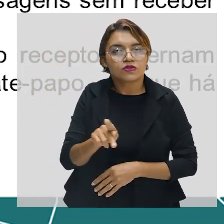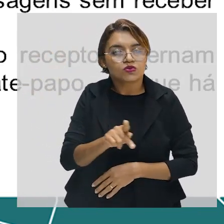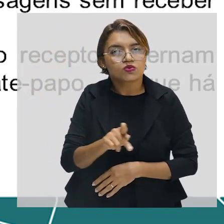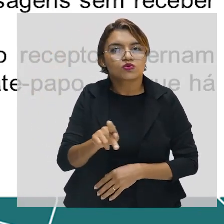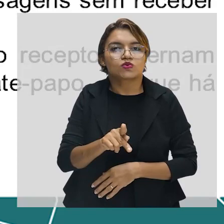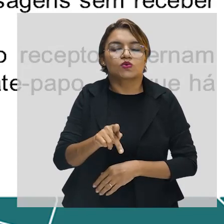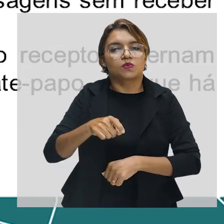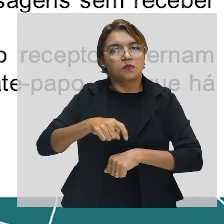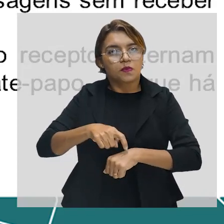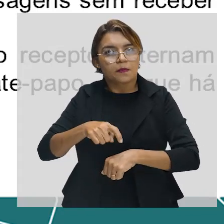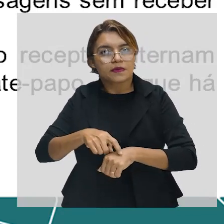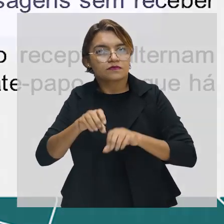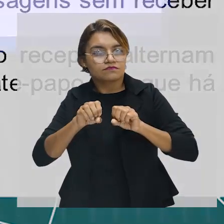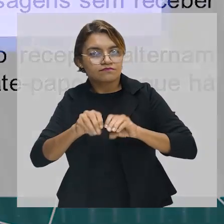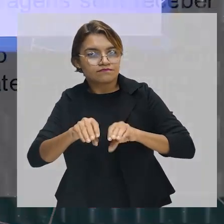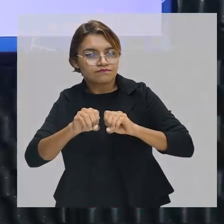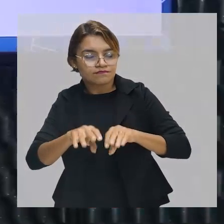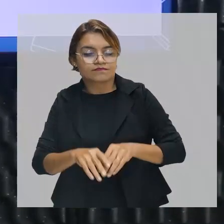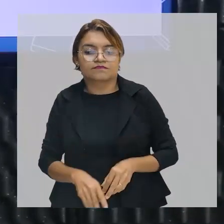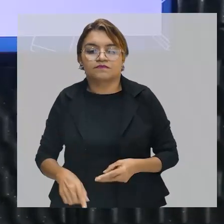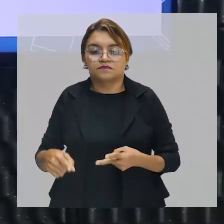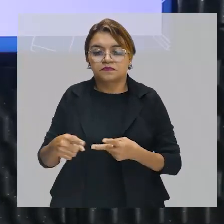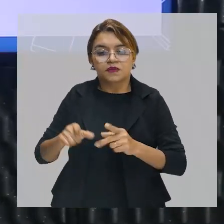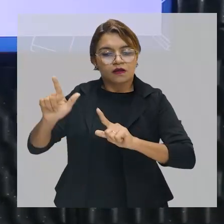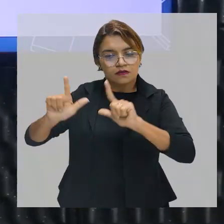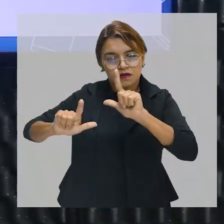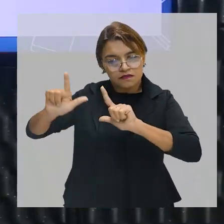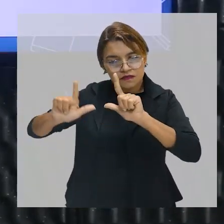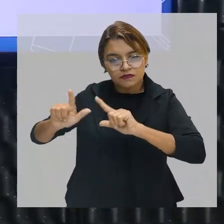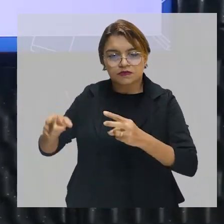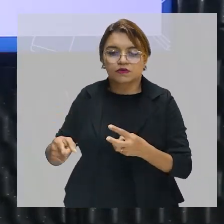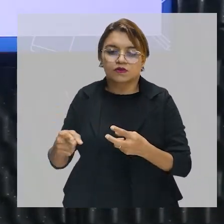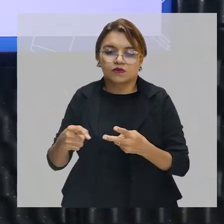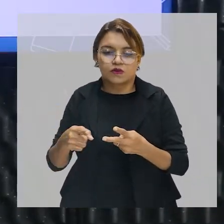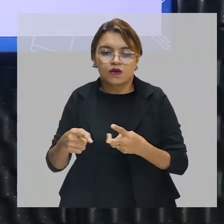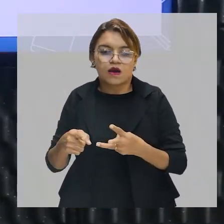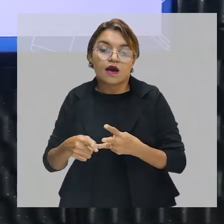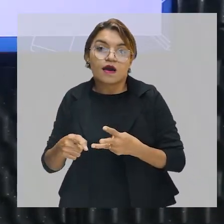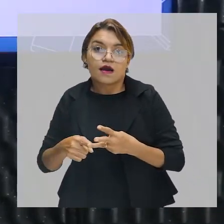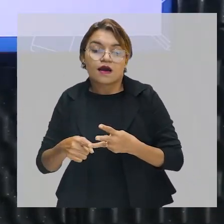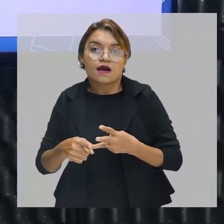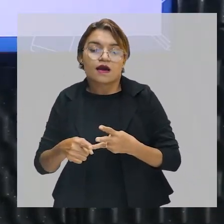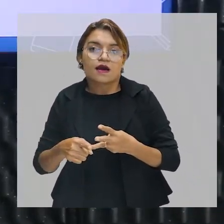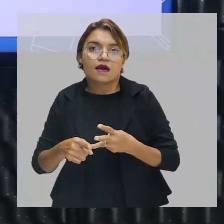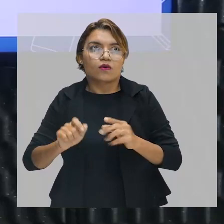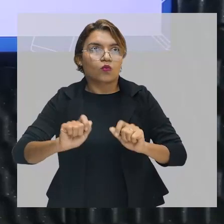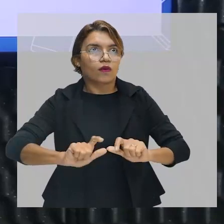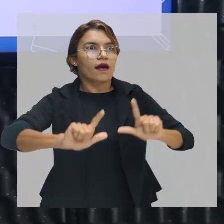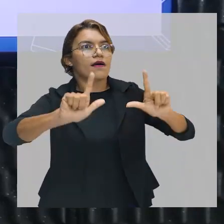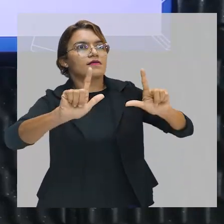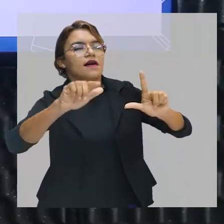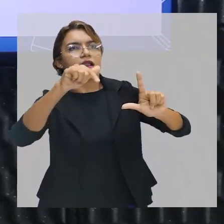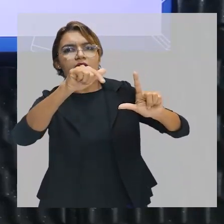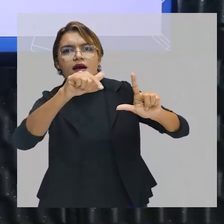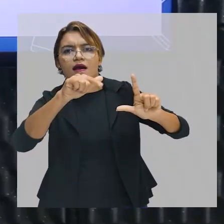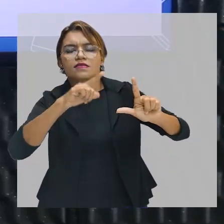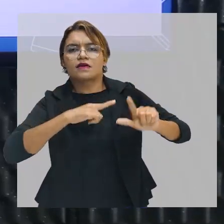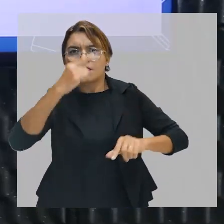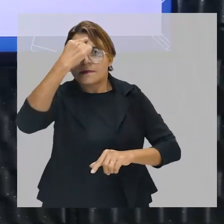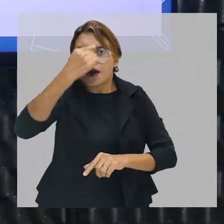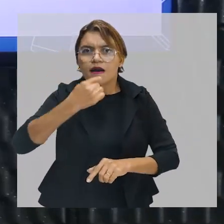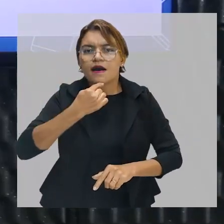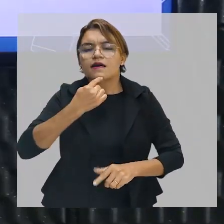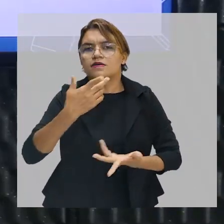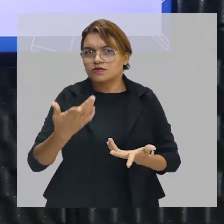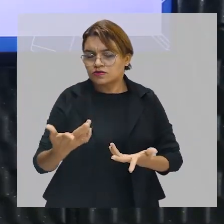aula expositiva, o aparelho de televisão, um cartaz na parede que difunde uma mensagem sem receber resposta.